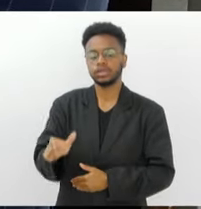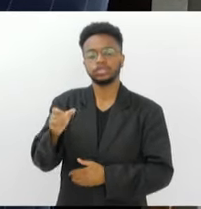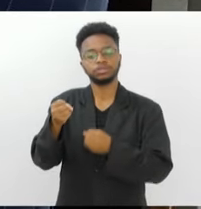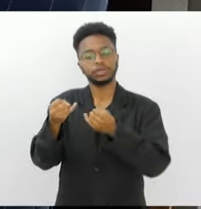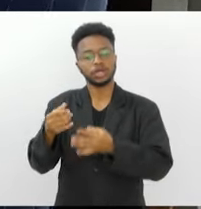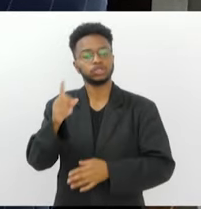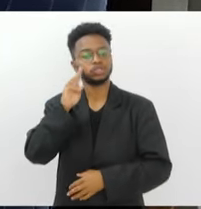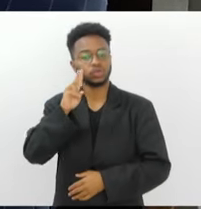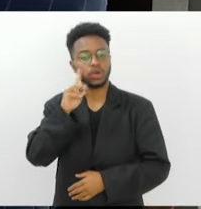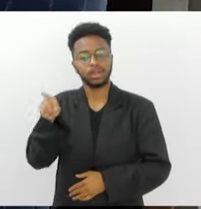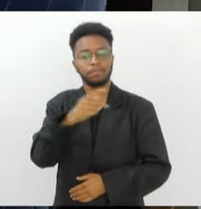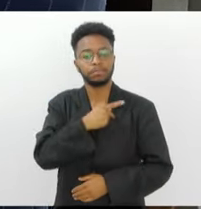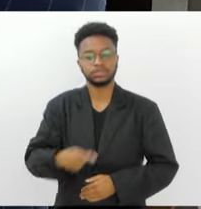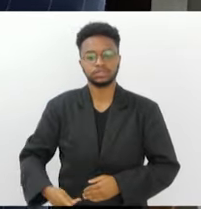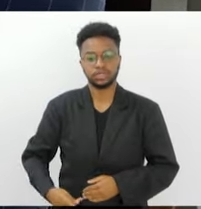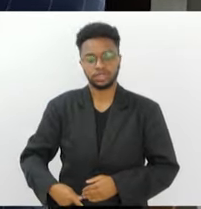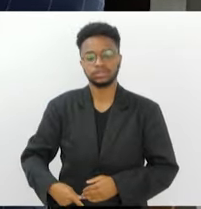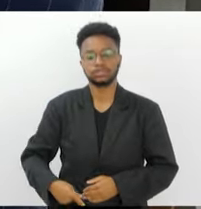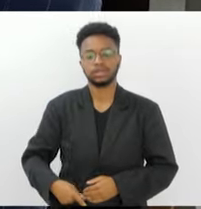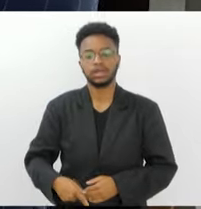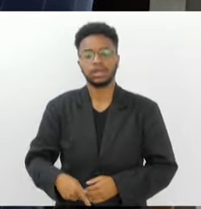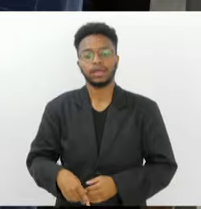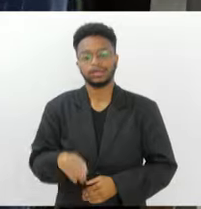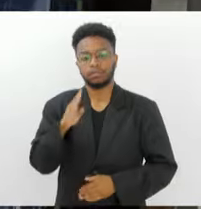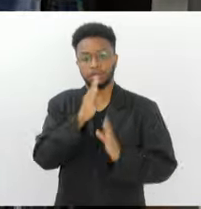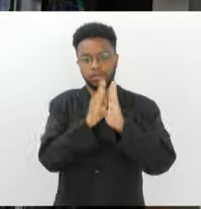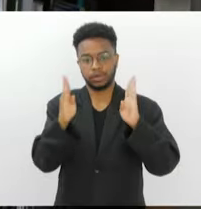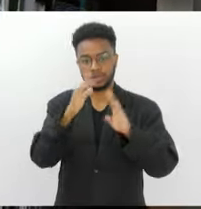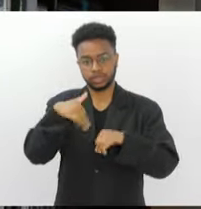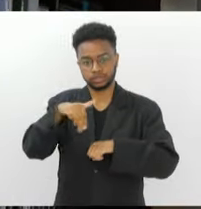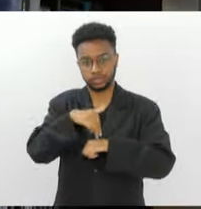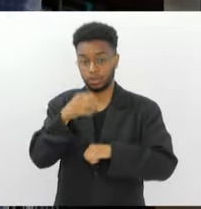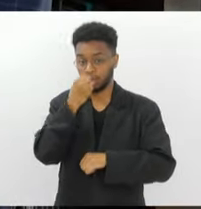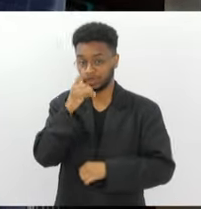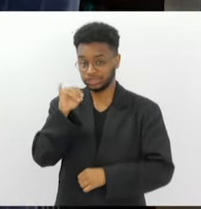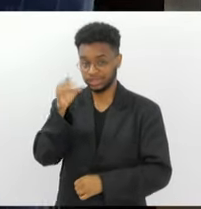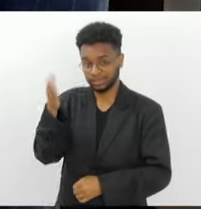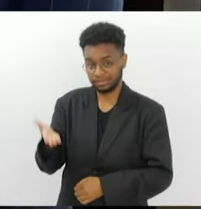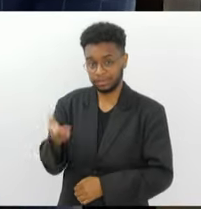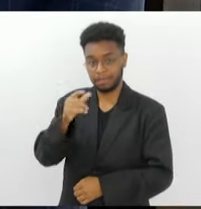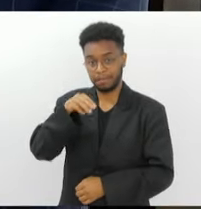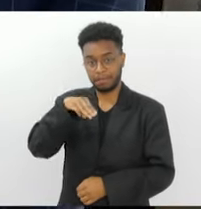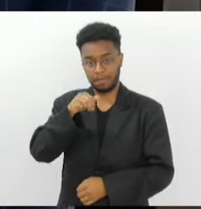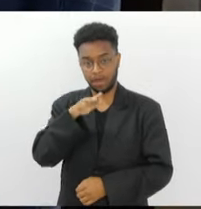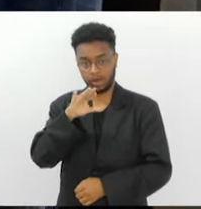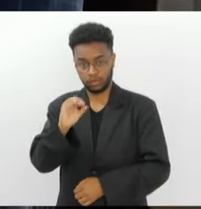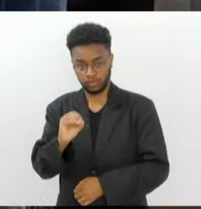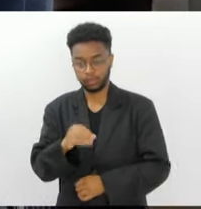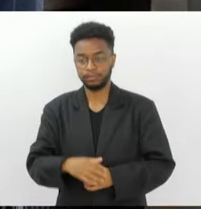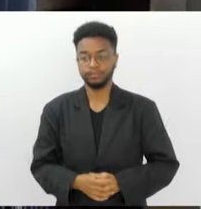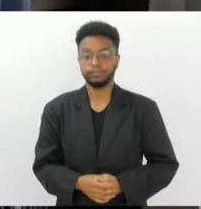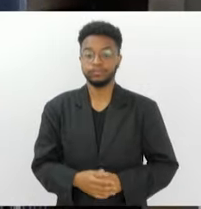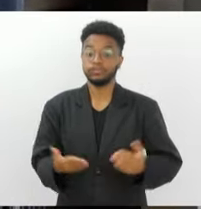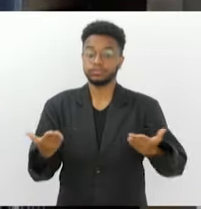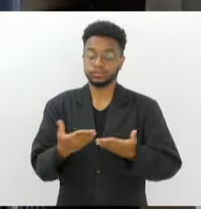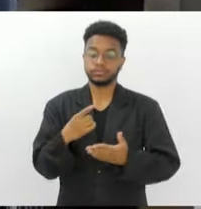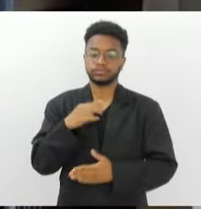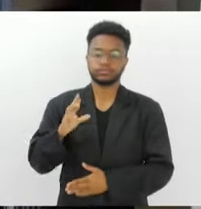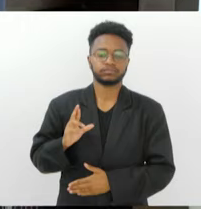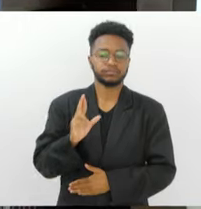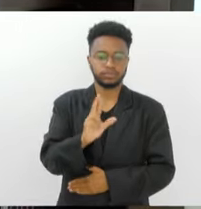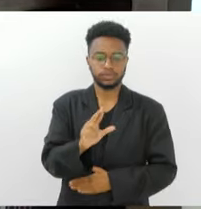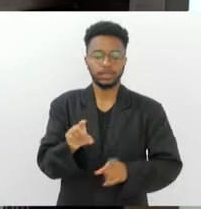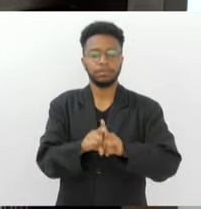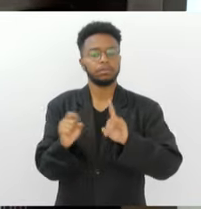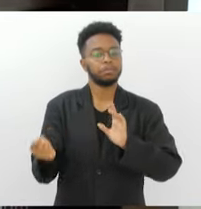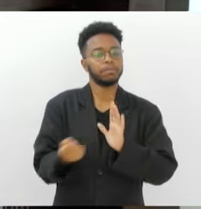o presidente da Fundação Biblioteca Nacional, o Marco Lucchesi. Bom dia, Marco. Um pouquinho, além da representatividade de marcar o